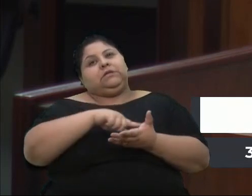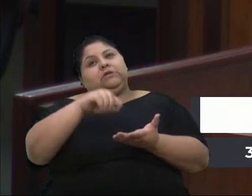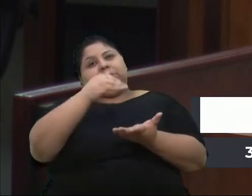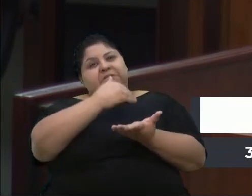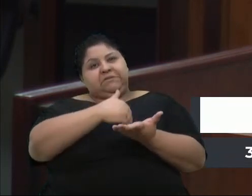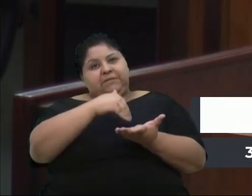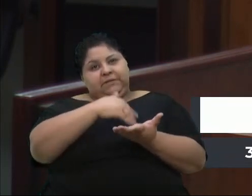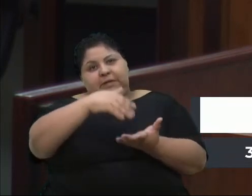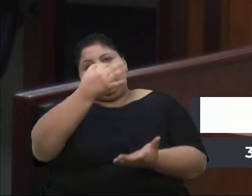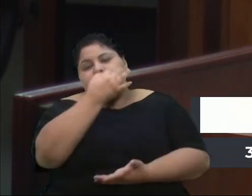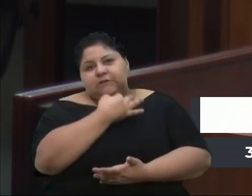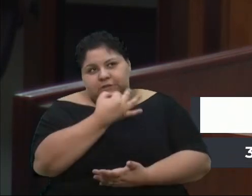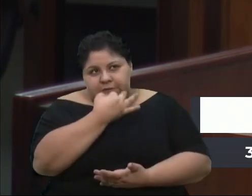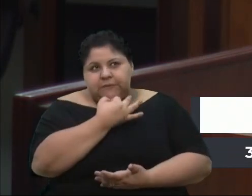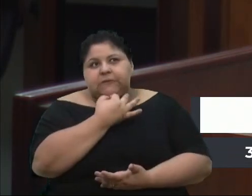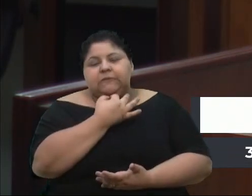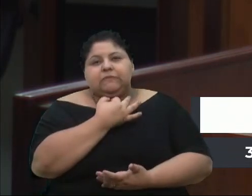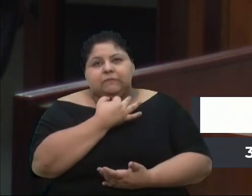do Sul.